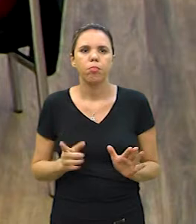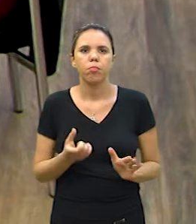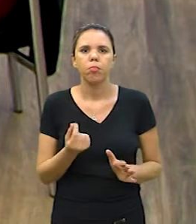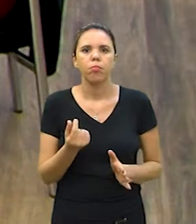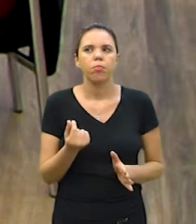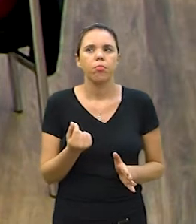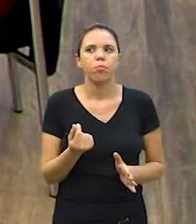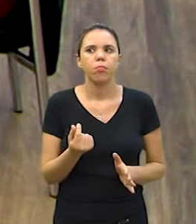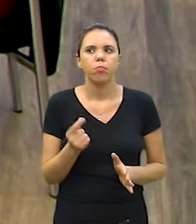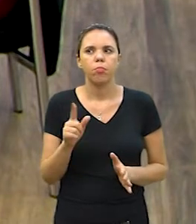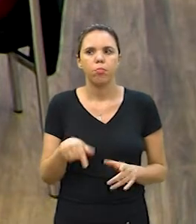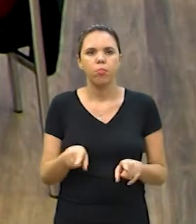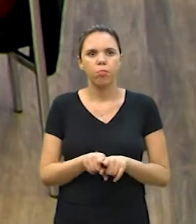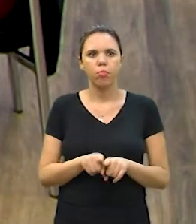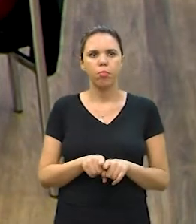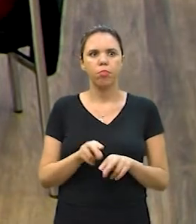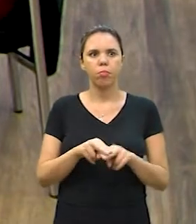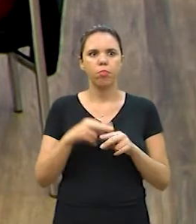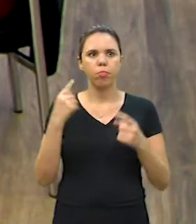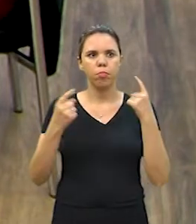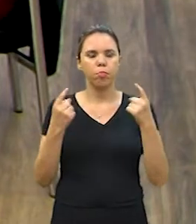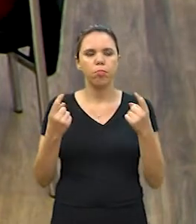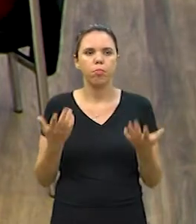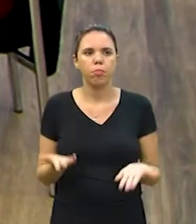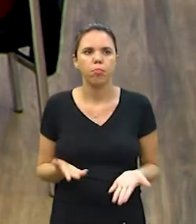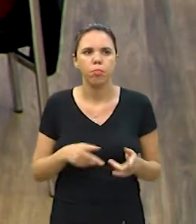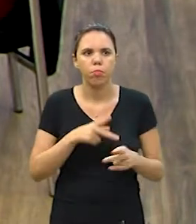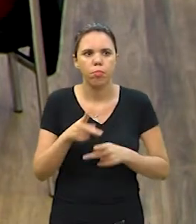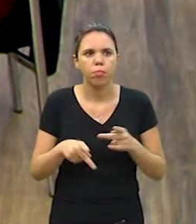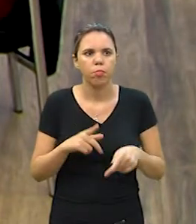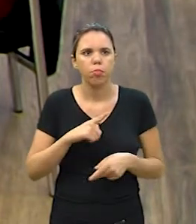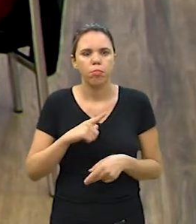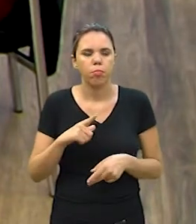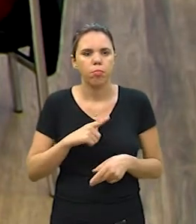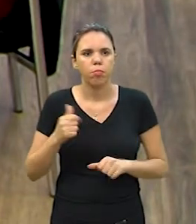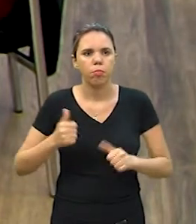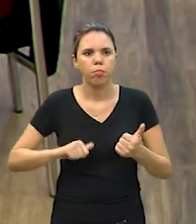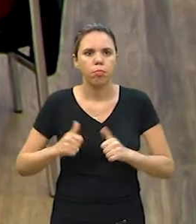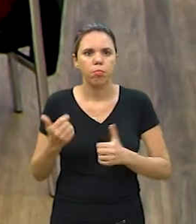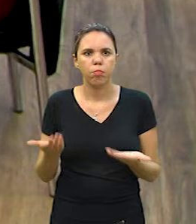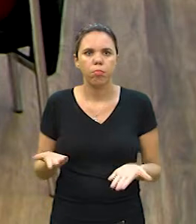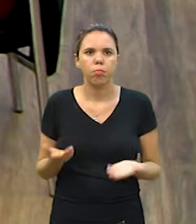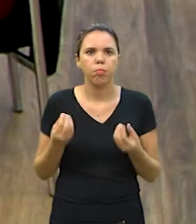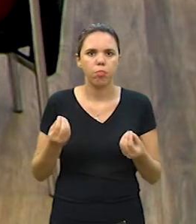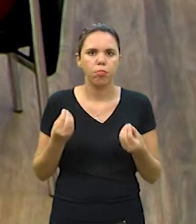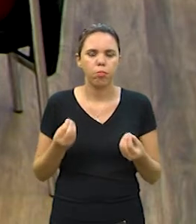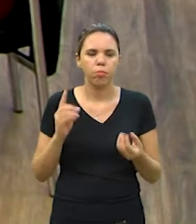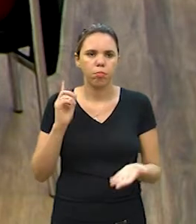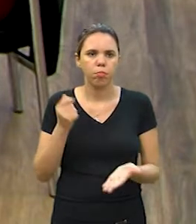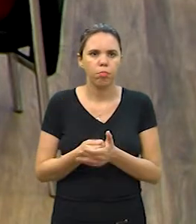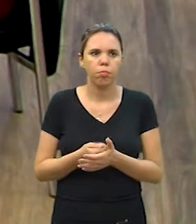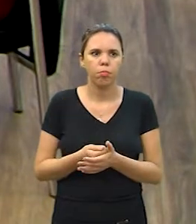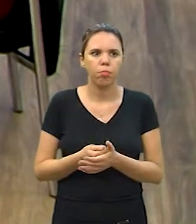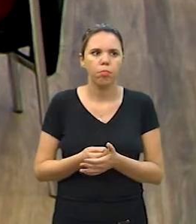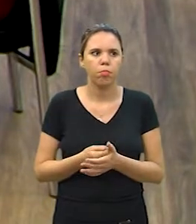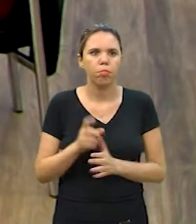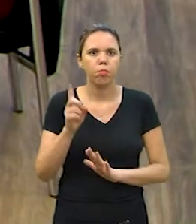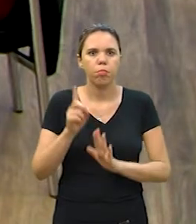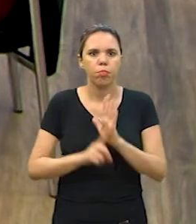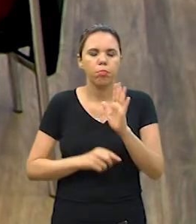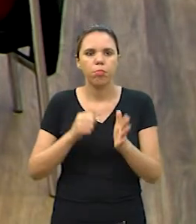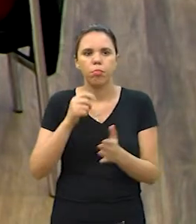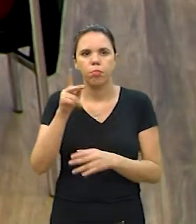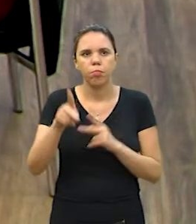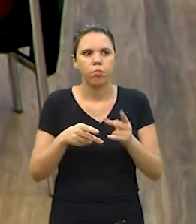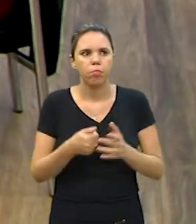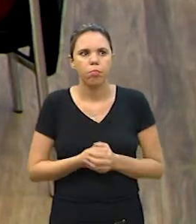lado financeiro também é motivo de preocupação, né, para a pessoa que tem esse diagnóstico. Como é que a gente garante este